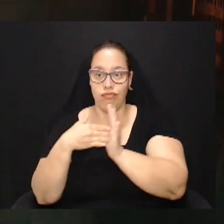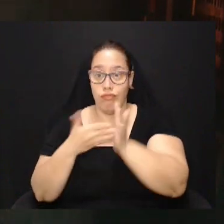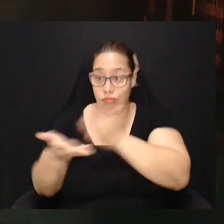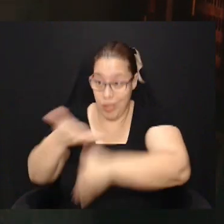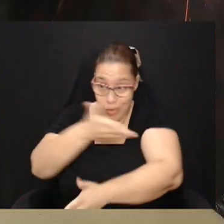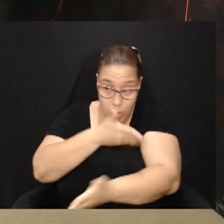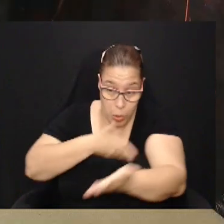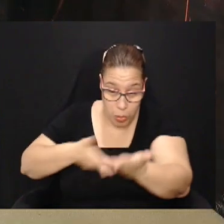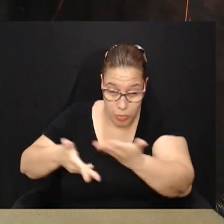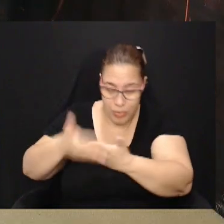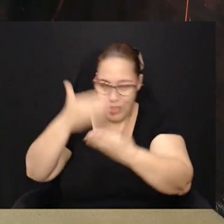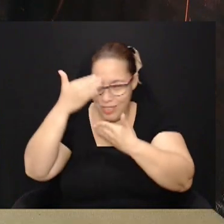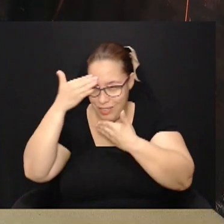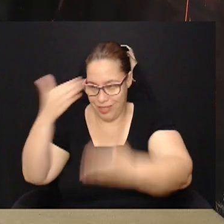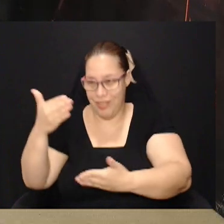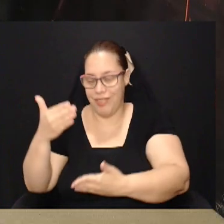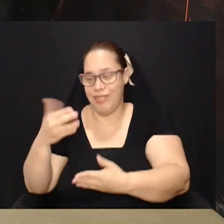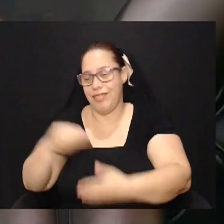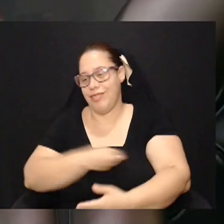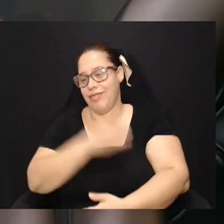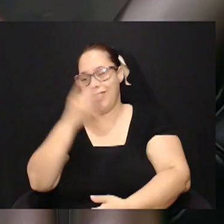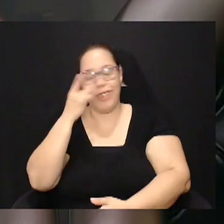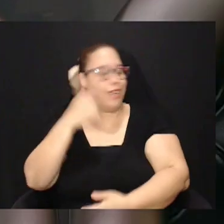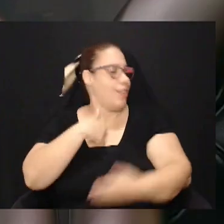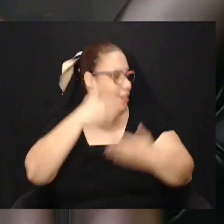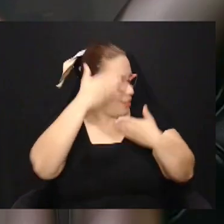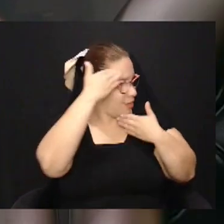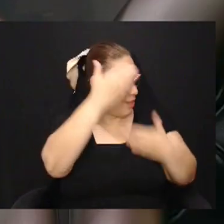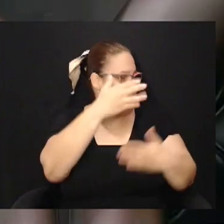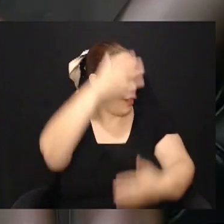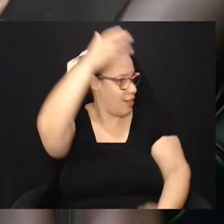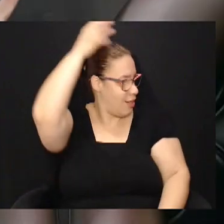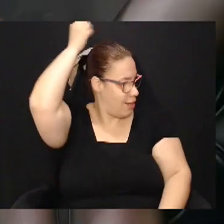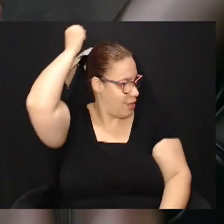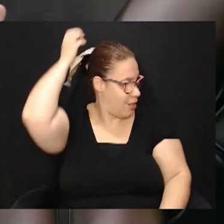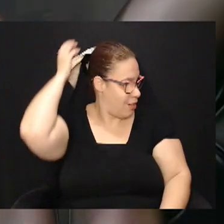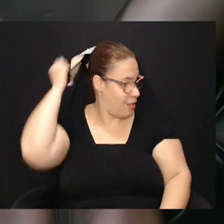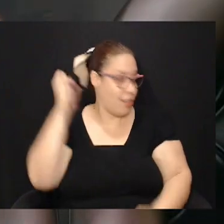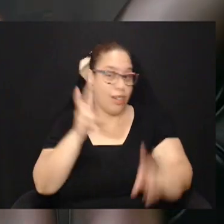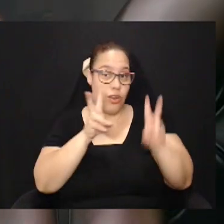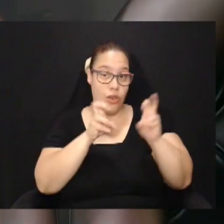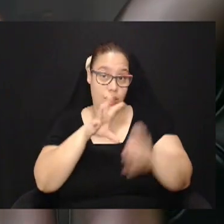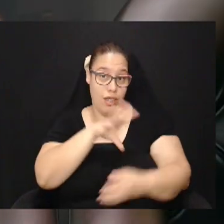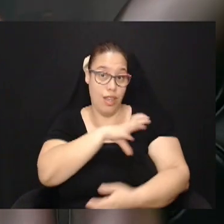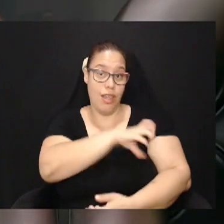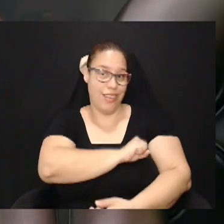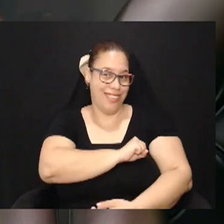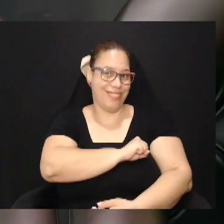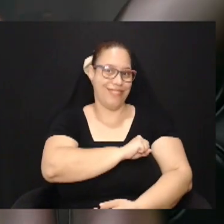então gratidão pela sua presença, eu que Ju. agradeço, Rubem, inclusive é um tema que eu amo, né?